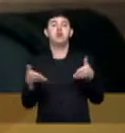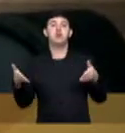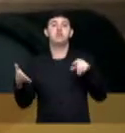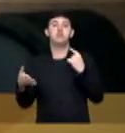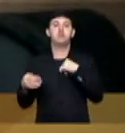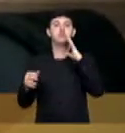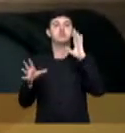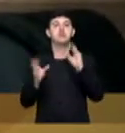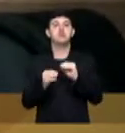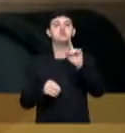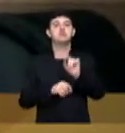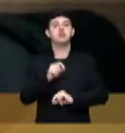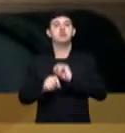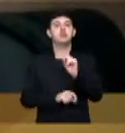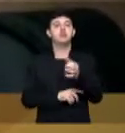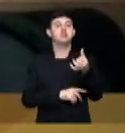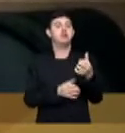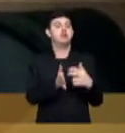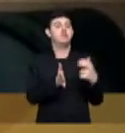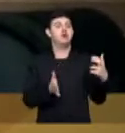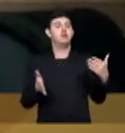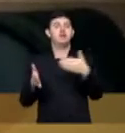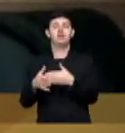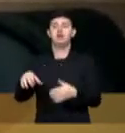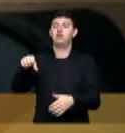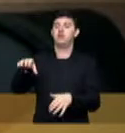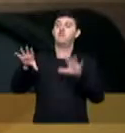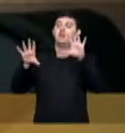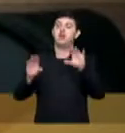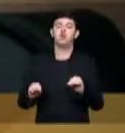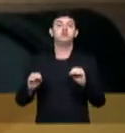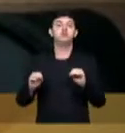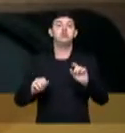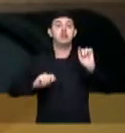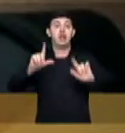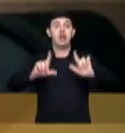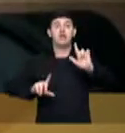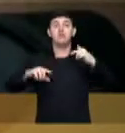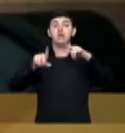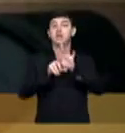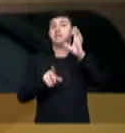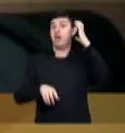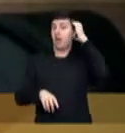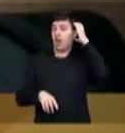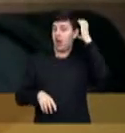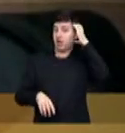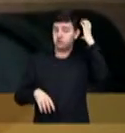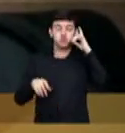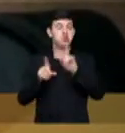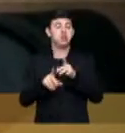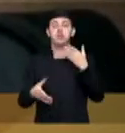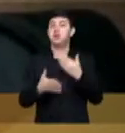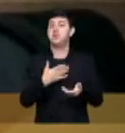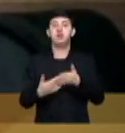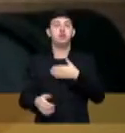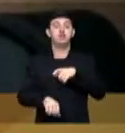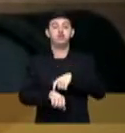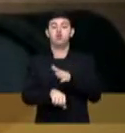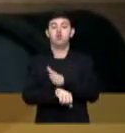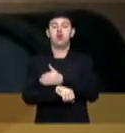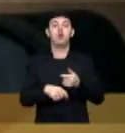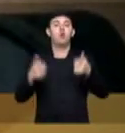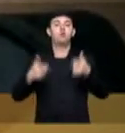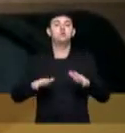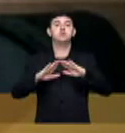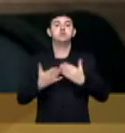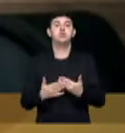entre 6 e 21 horas no rádio e televisão e em qualquer horário nas escolas